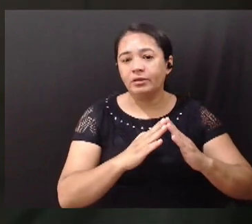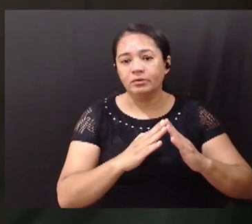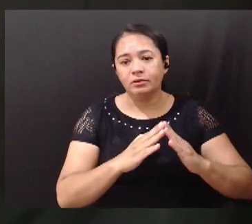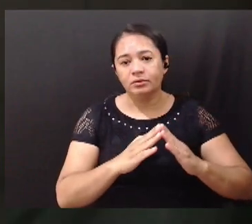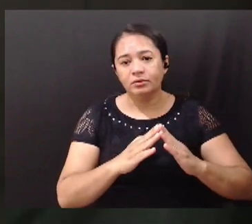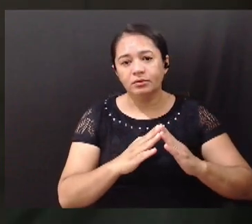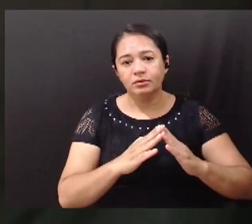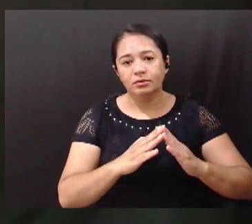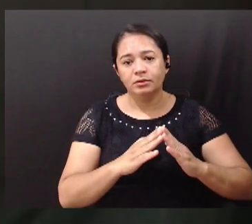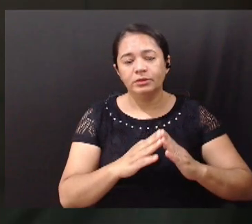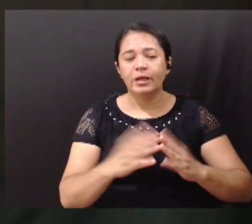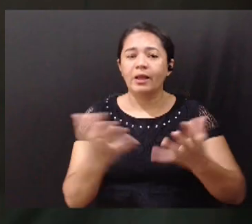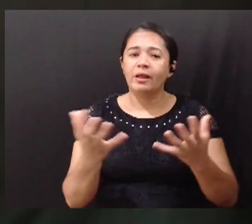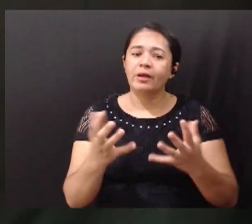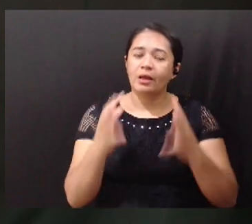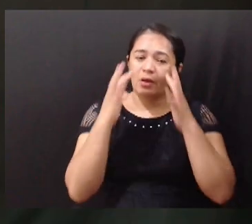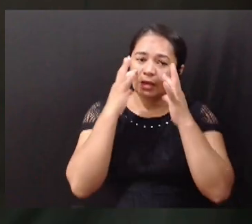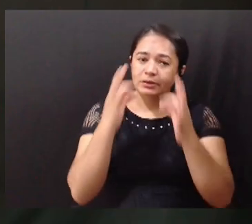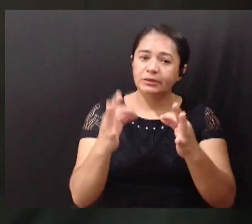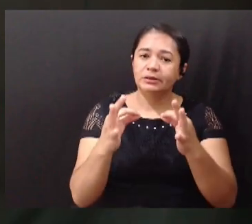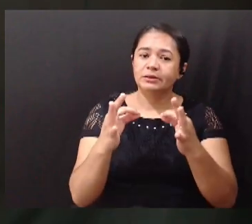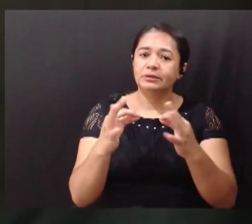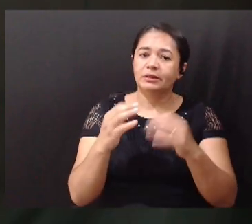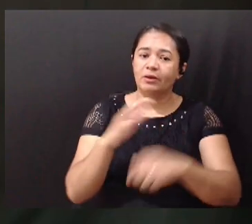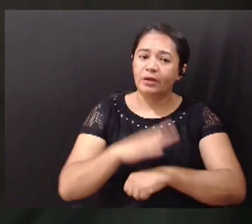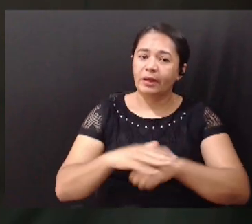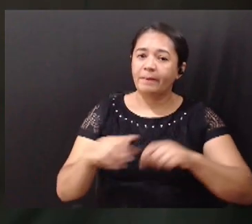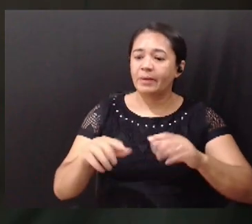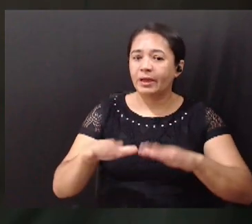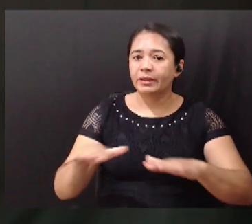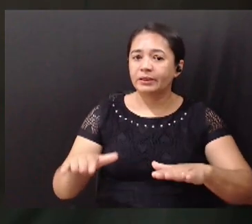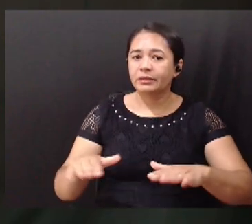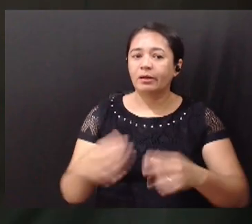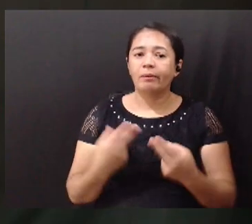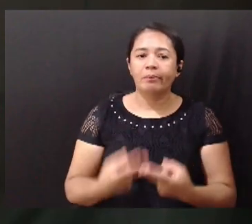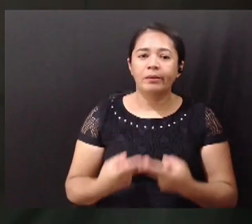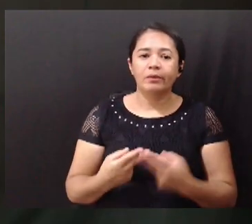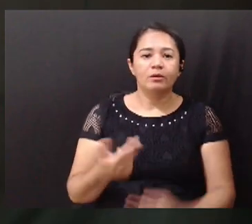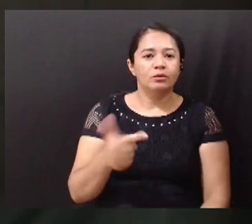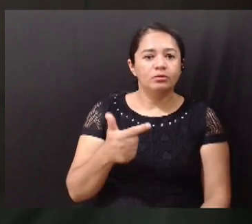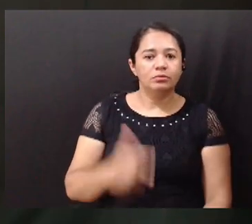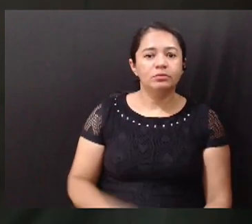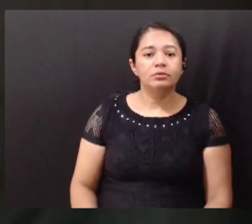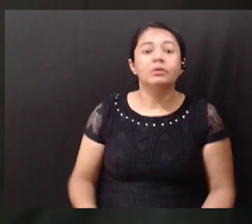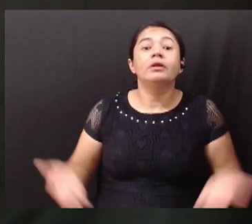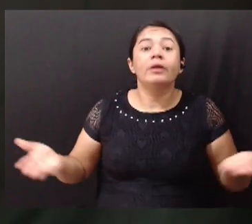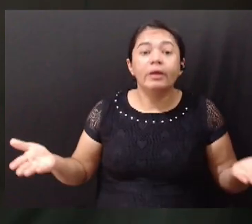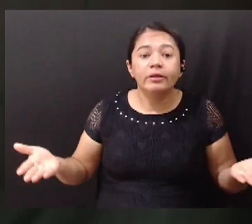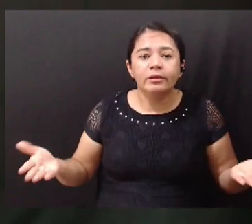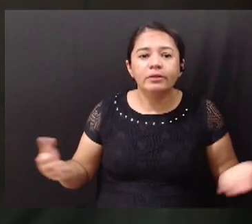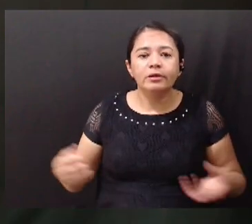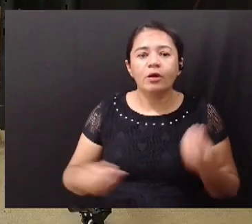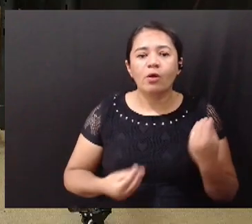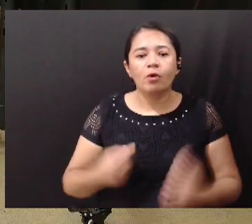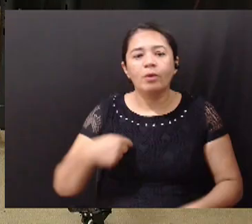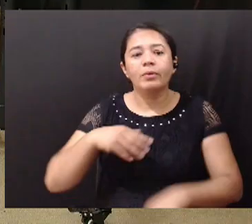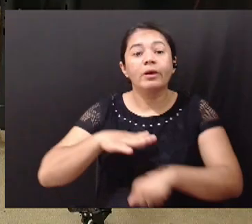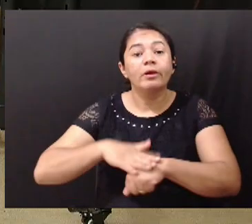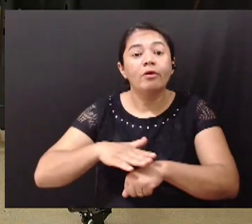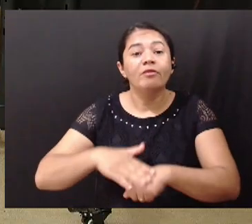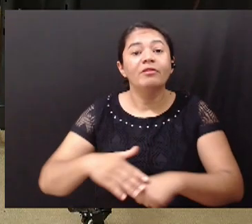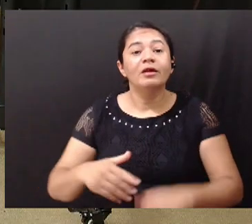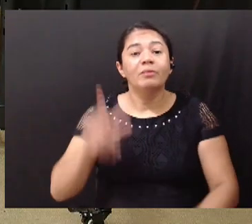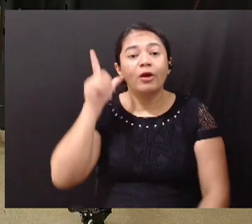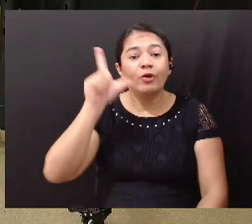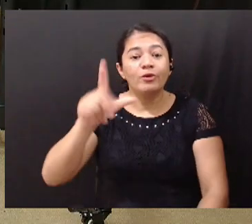carinho, toda a atenção para essa criança, mas a criança, ela tá sem paciência para esperar. E aí, como é que eu faço para ter a paciência? Exatamente.